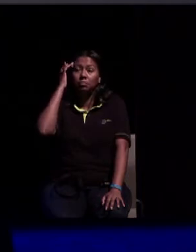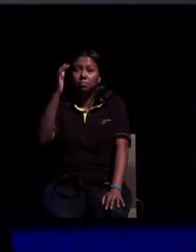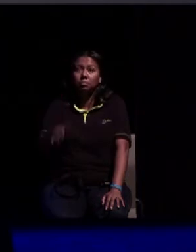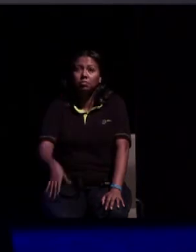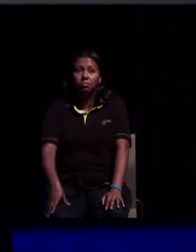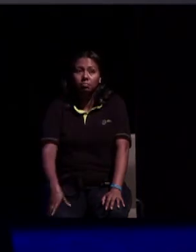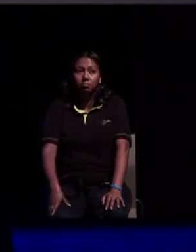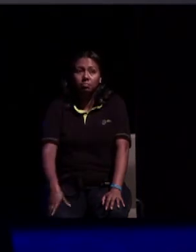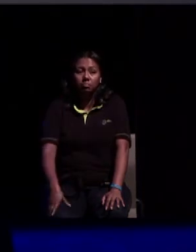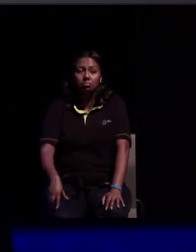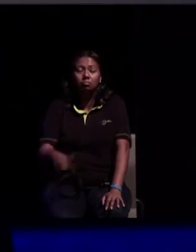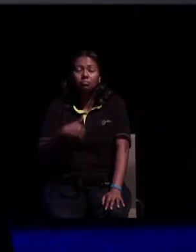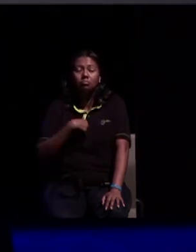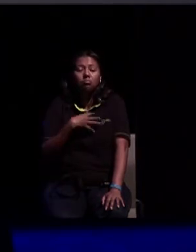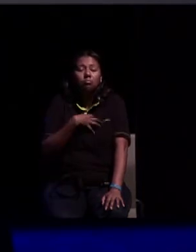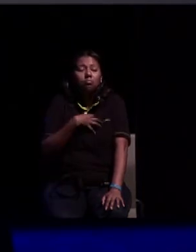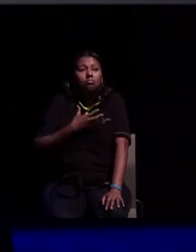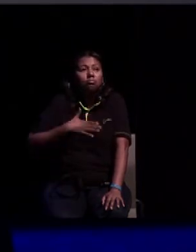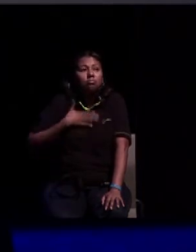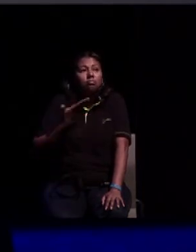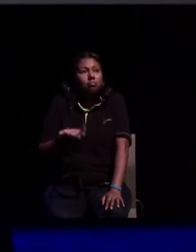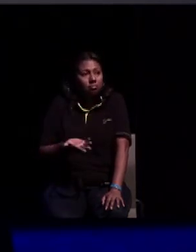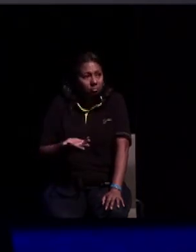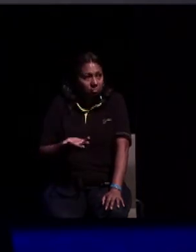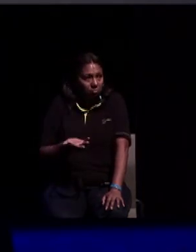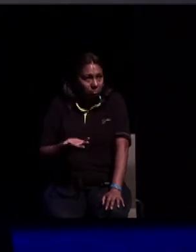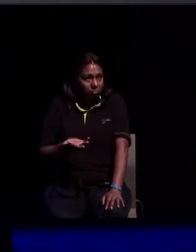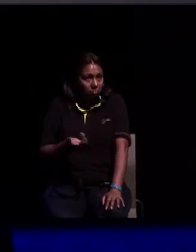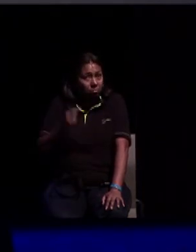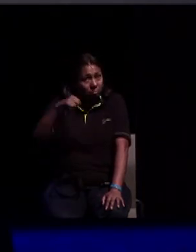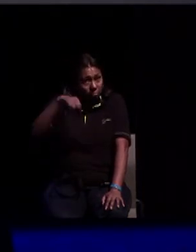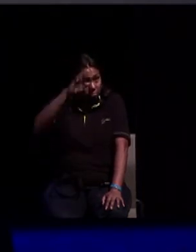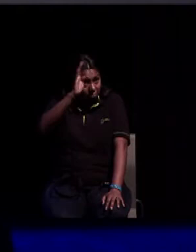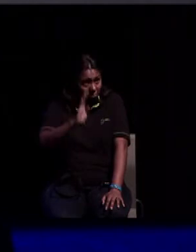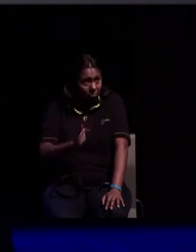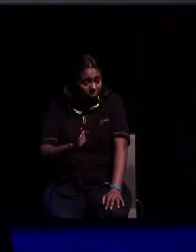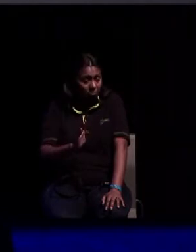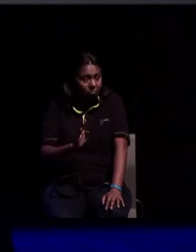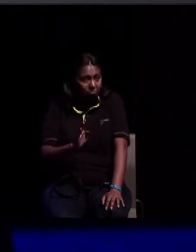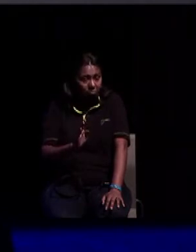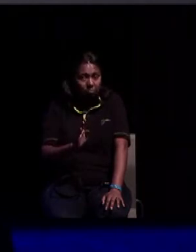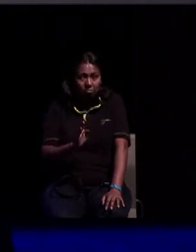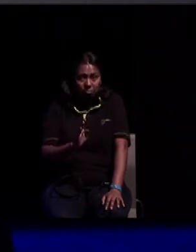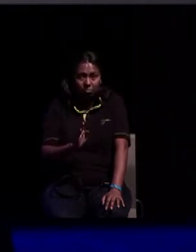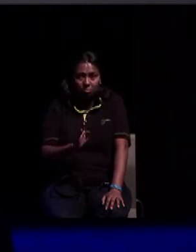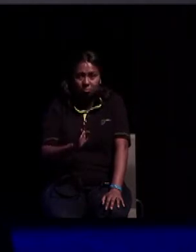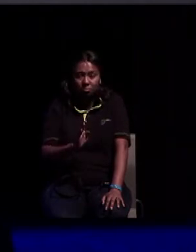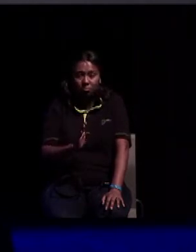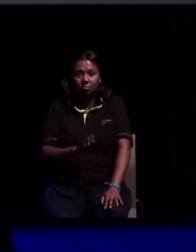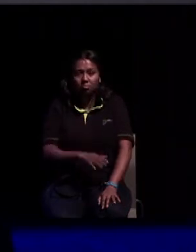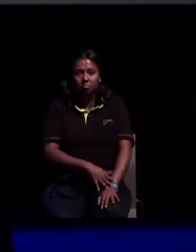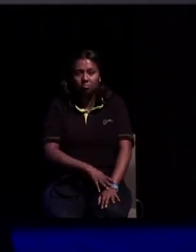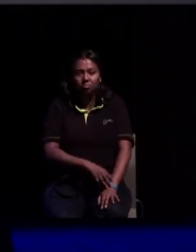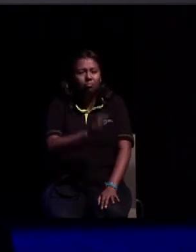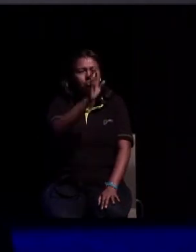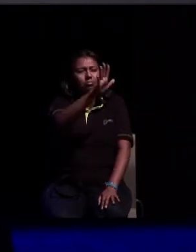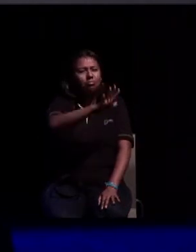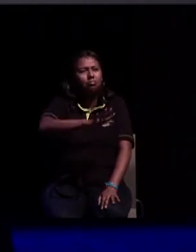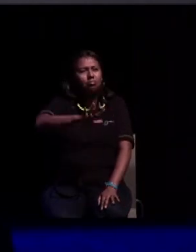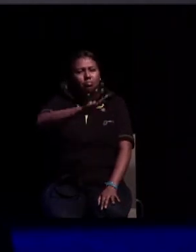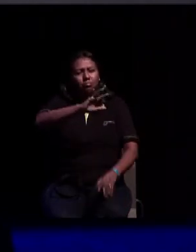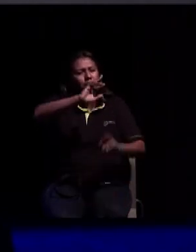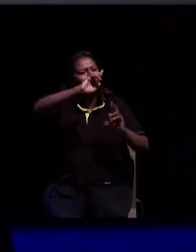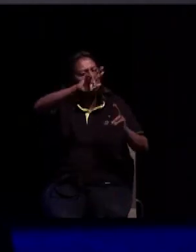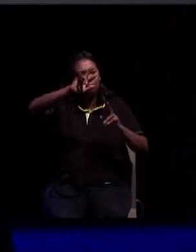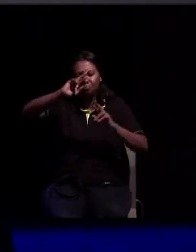mais me surpreendem é o fato de que um país como o nosso, né, com uma diversidade regional, quer dizer,